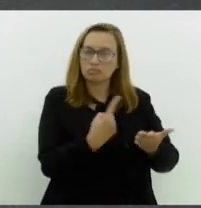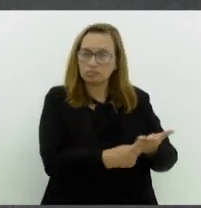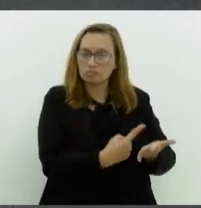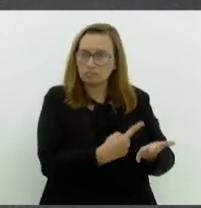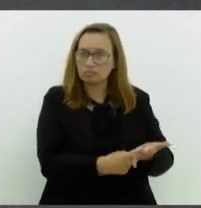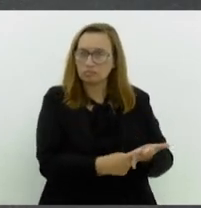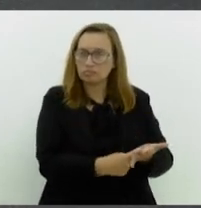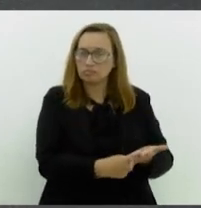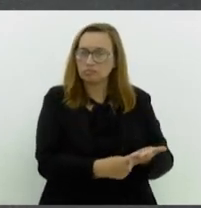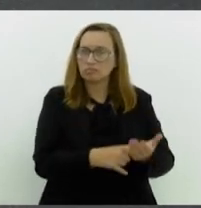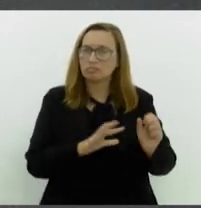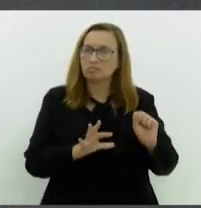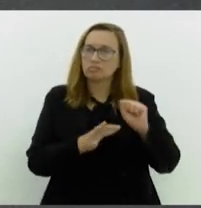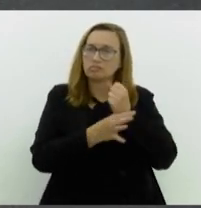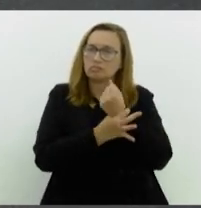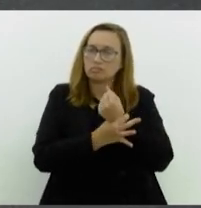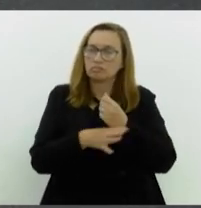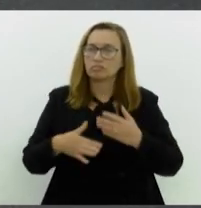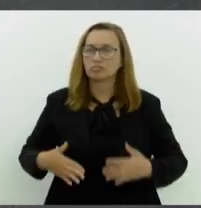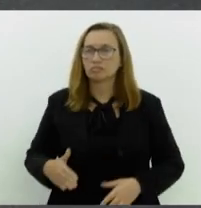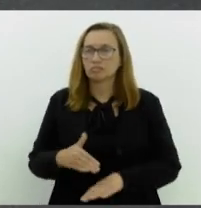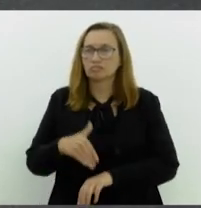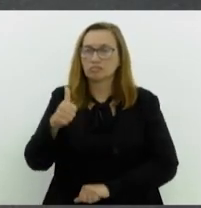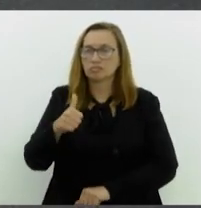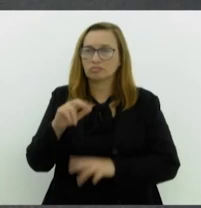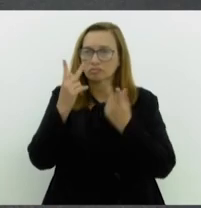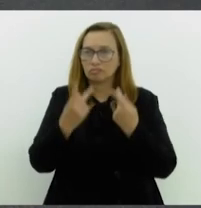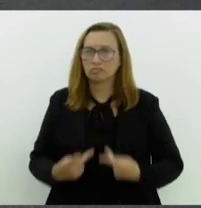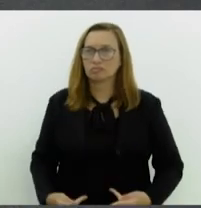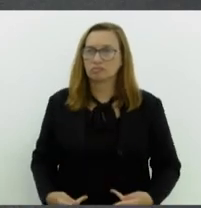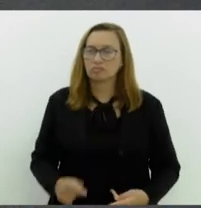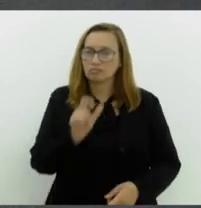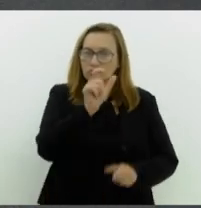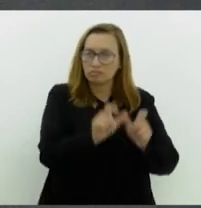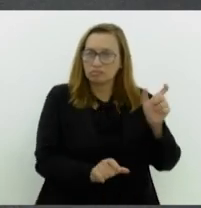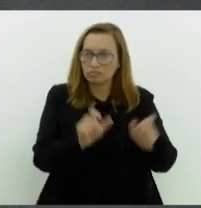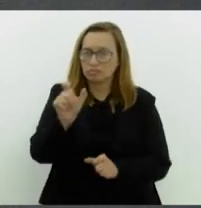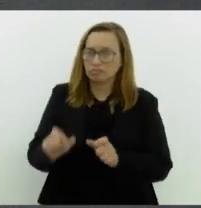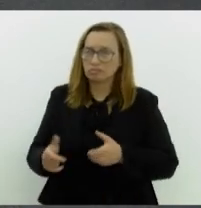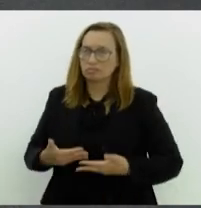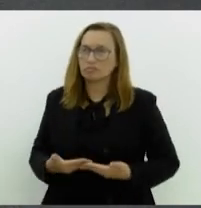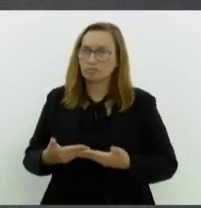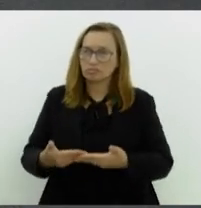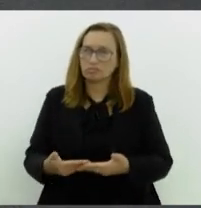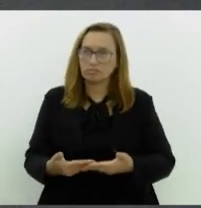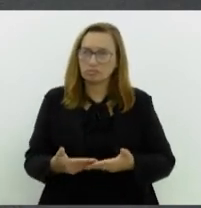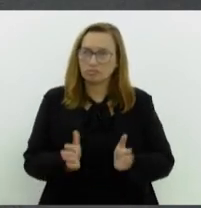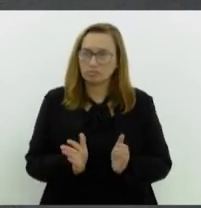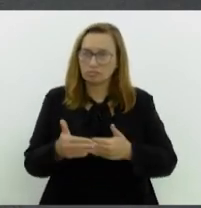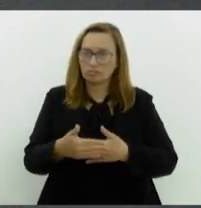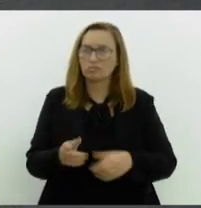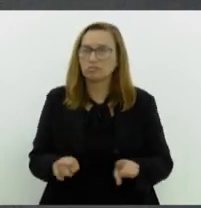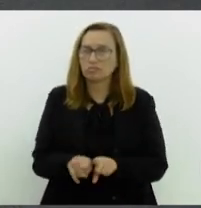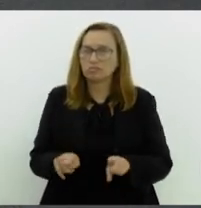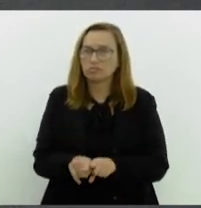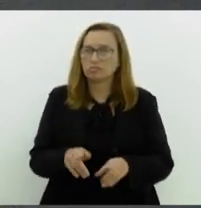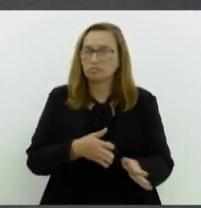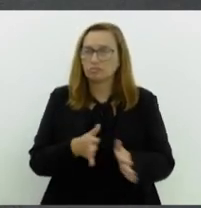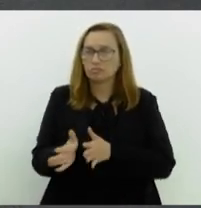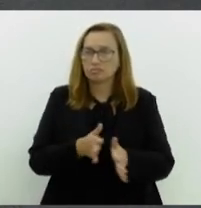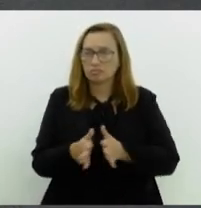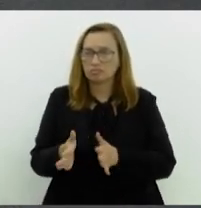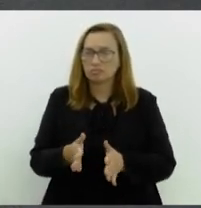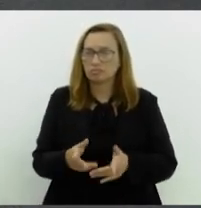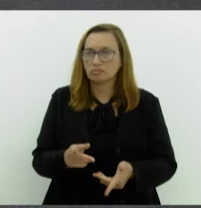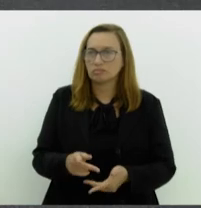a garantir a dignidade humana desses entregadores, dessas entregadoras também, porque a gente tem muito acesso às entregadoras.